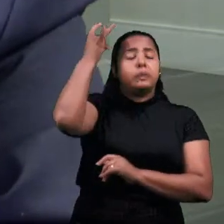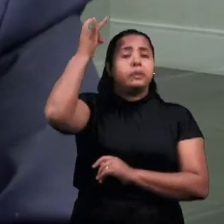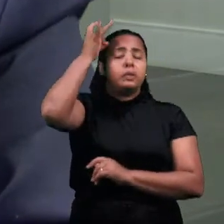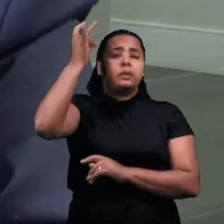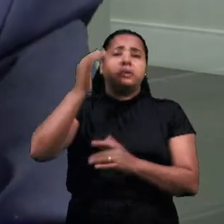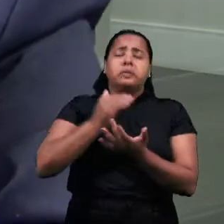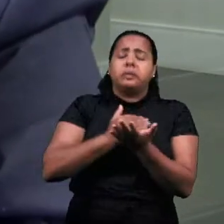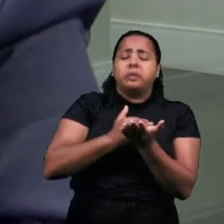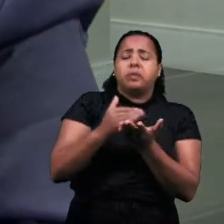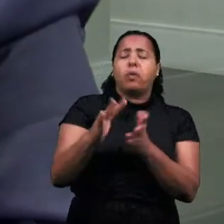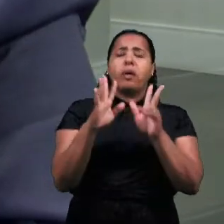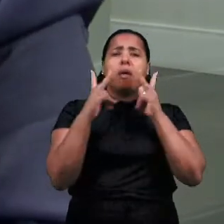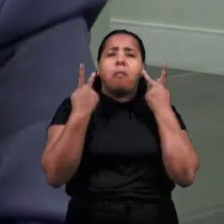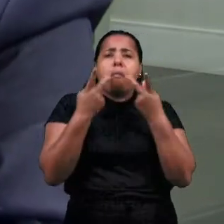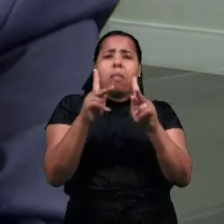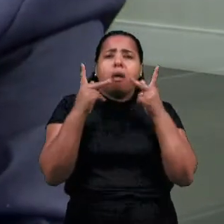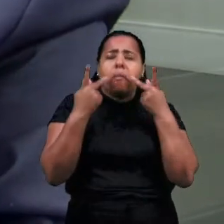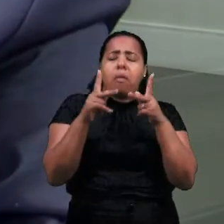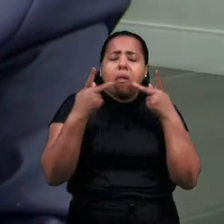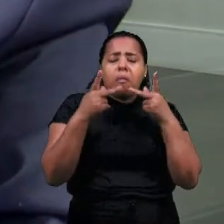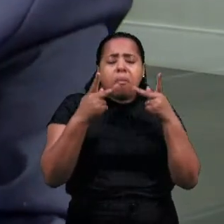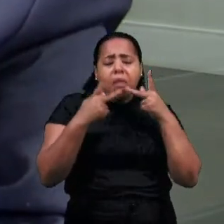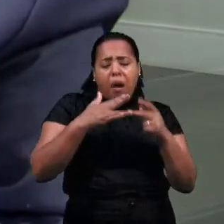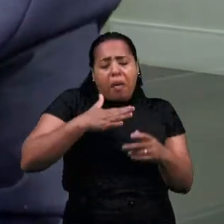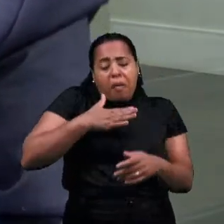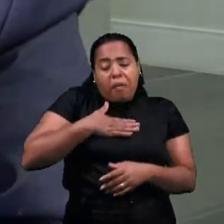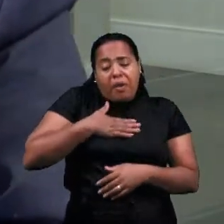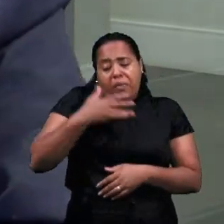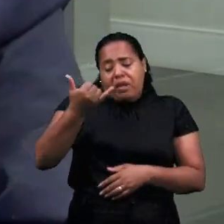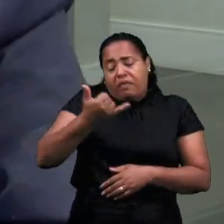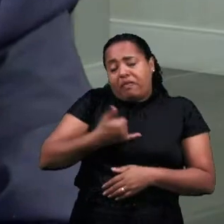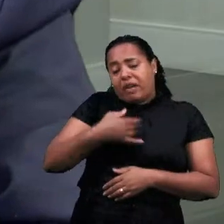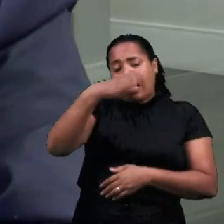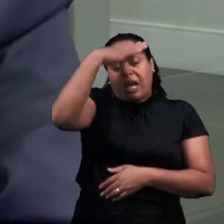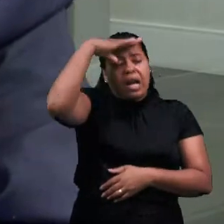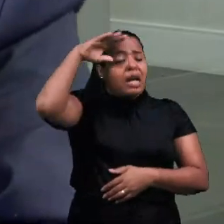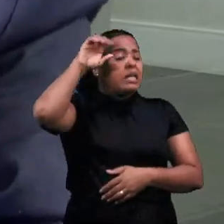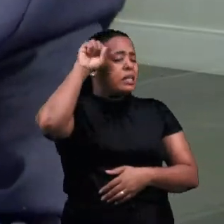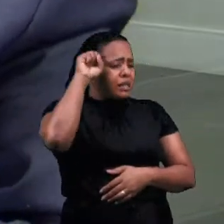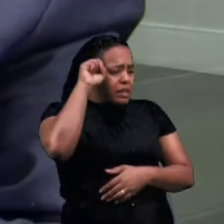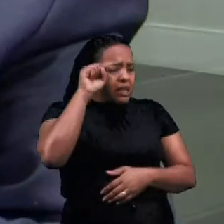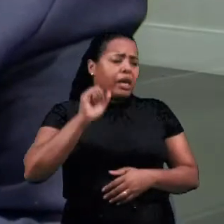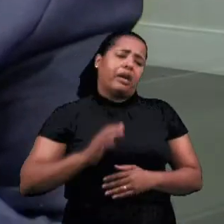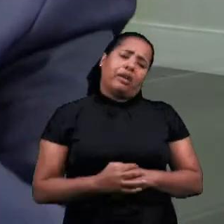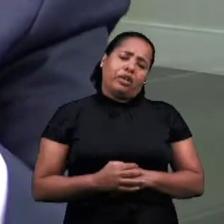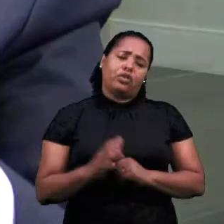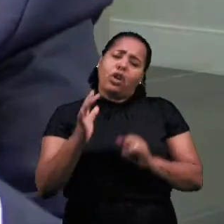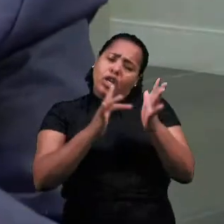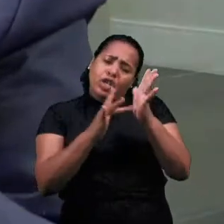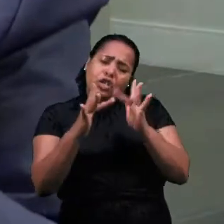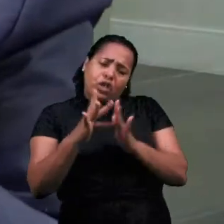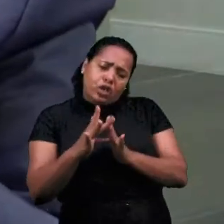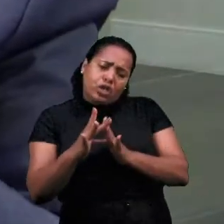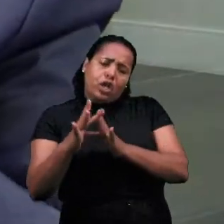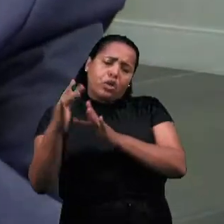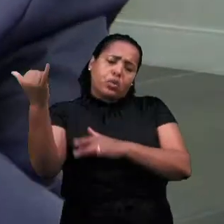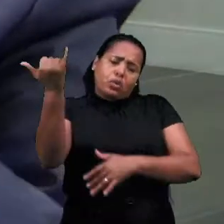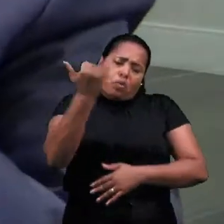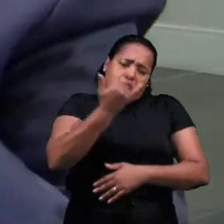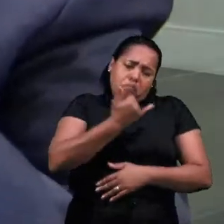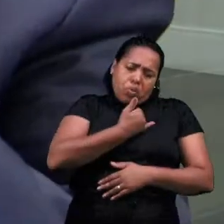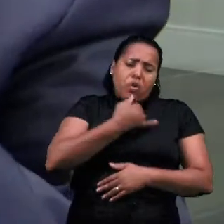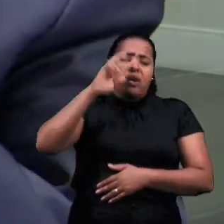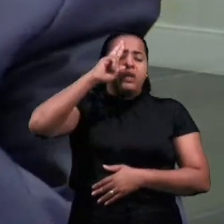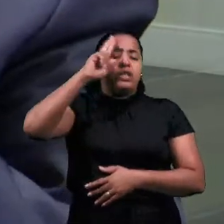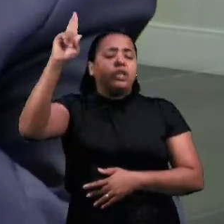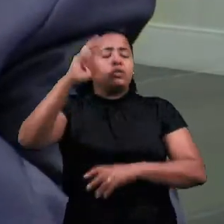a pregar para mim e dizer: Sérgio, Jesus me alcançou, ele me libertou.